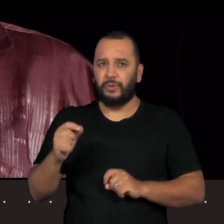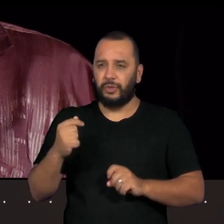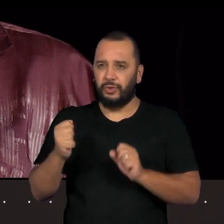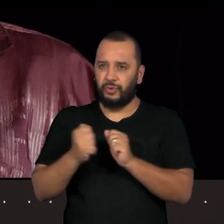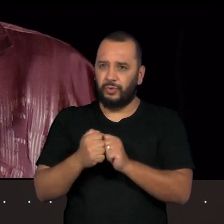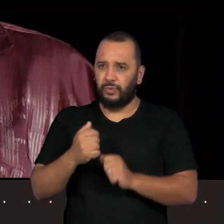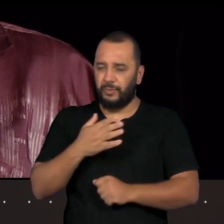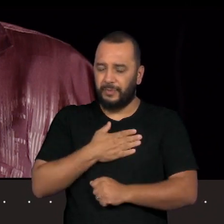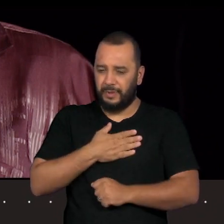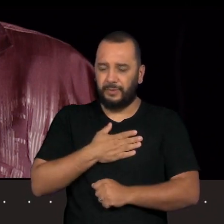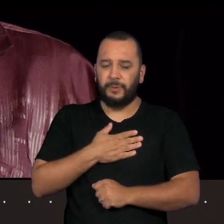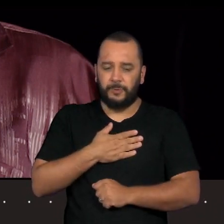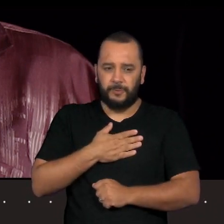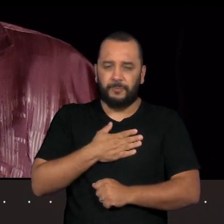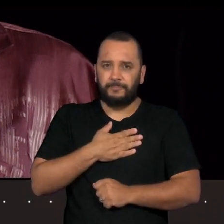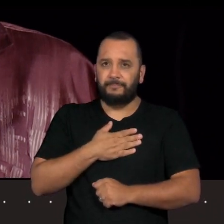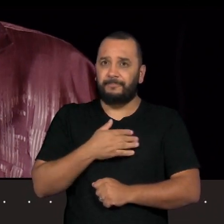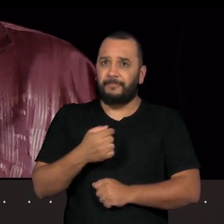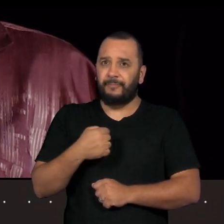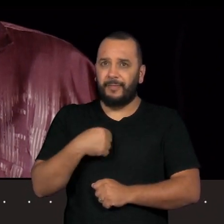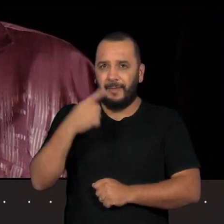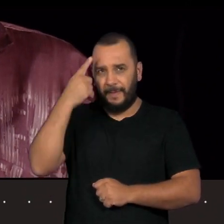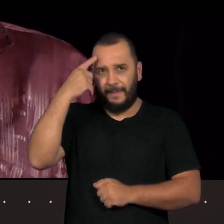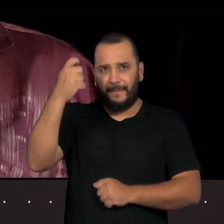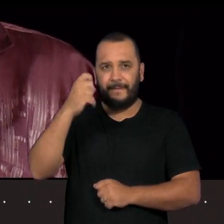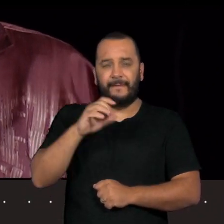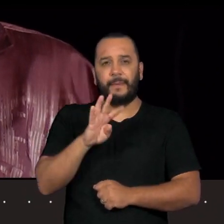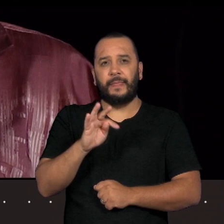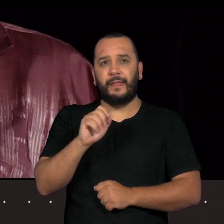foi perceber que a Tata Amaral